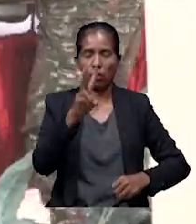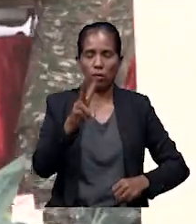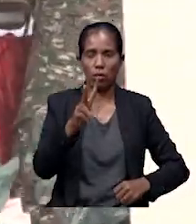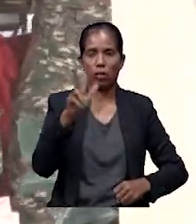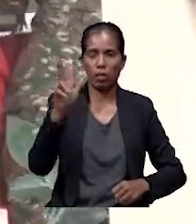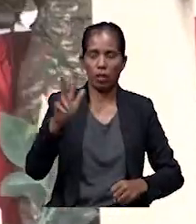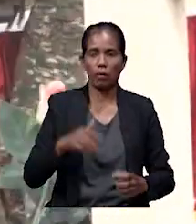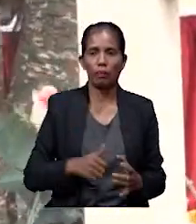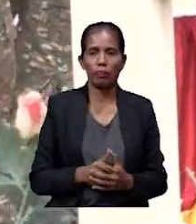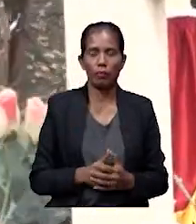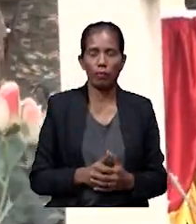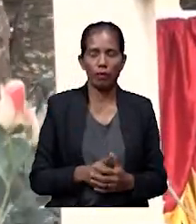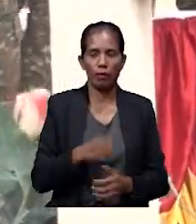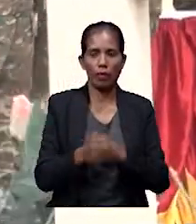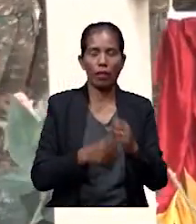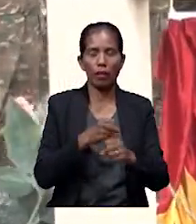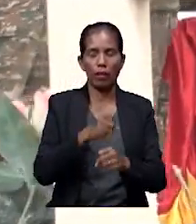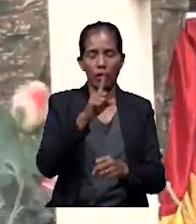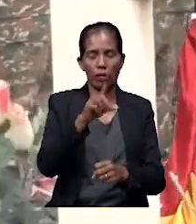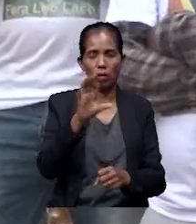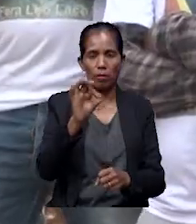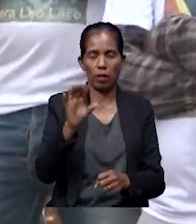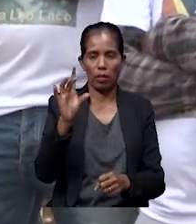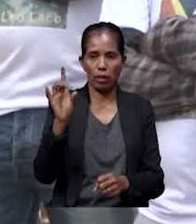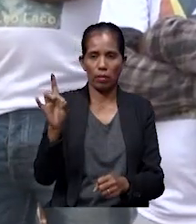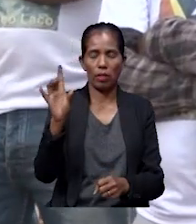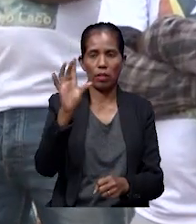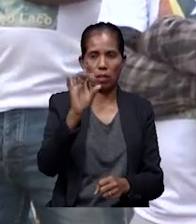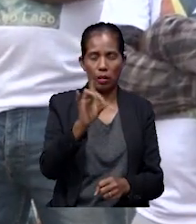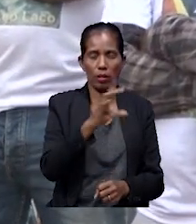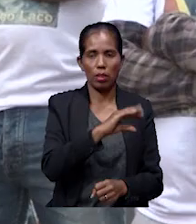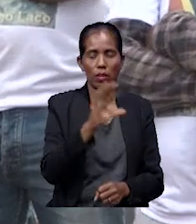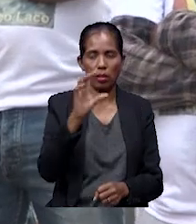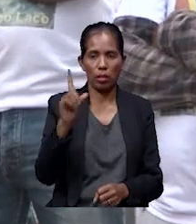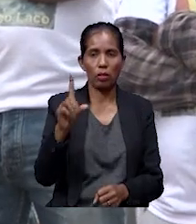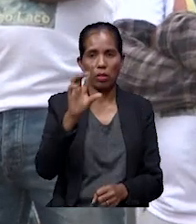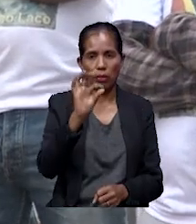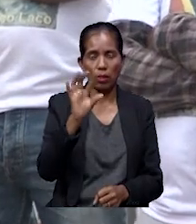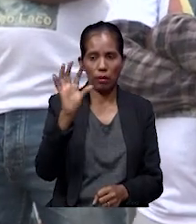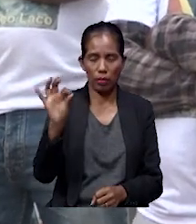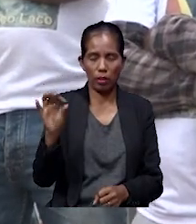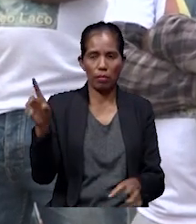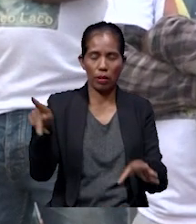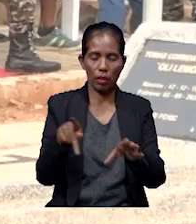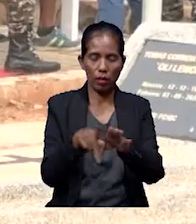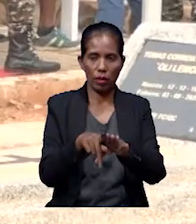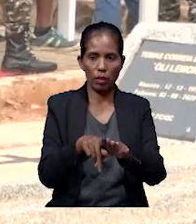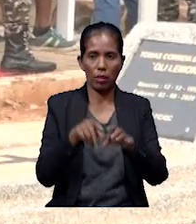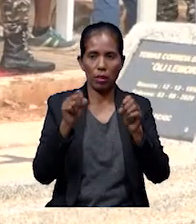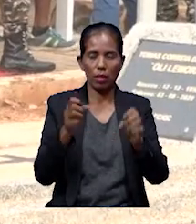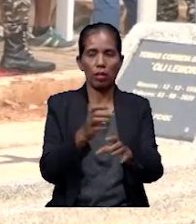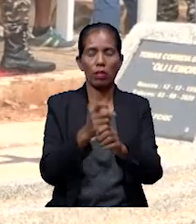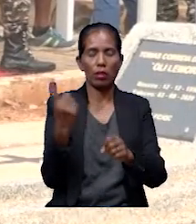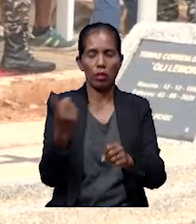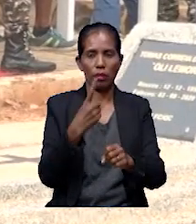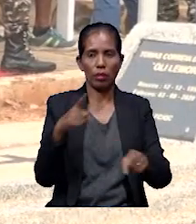3. Ring Ida Tuxia Senur Singhitu, Torim Ida Tuxia Senur Sinxia, envolve direita e a frente armada ocupa posição na